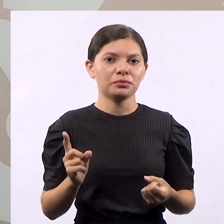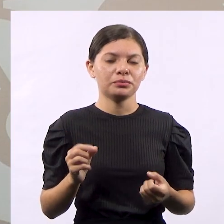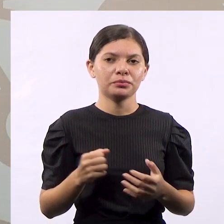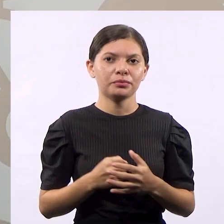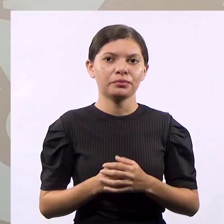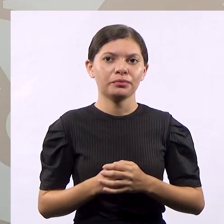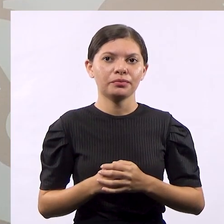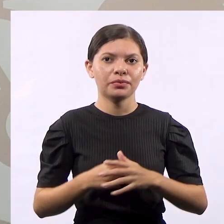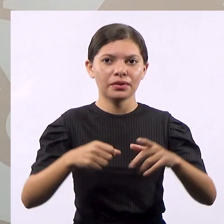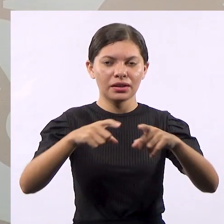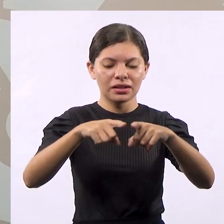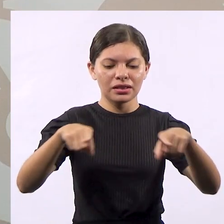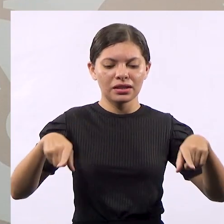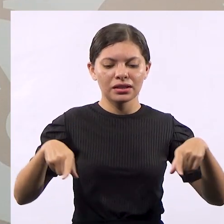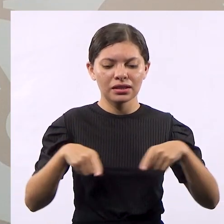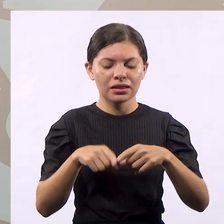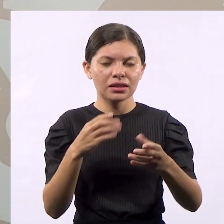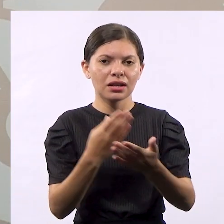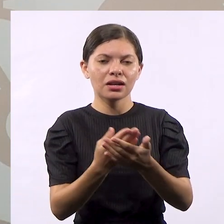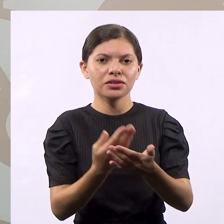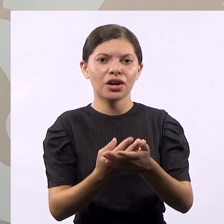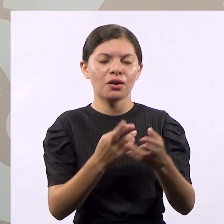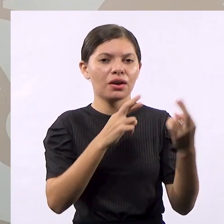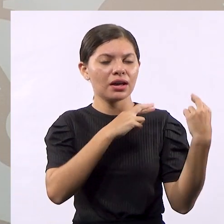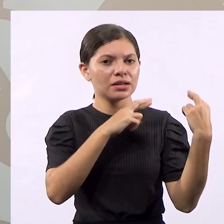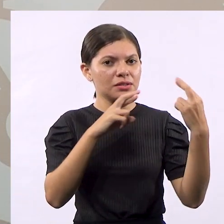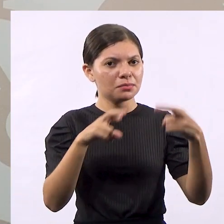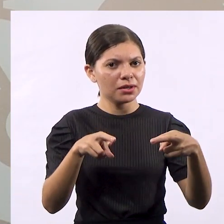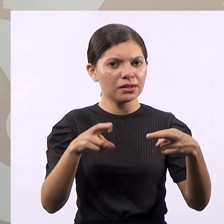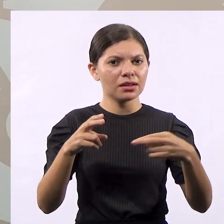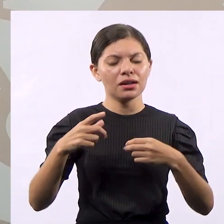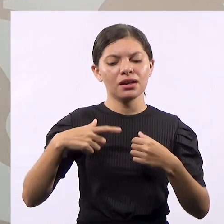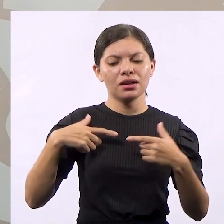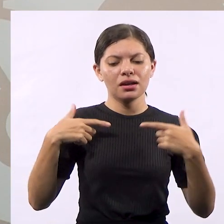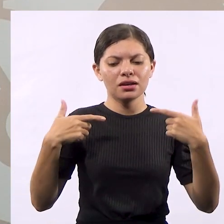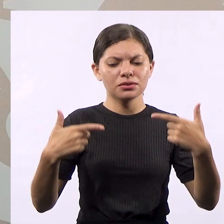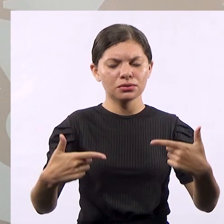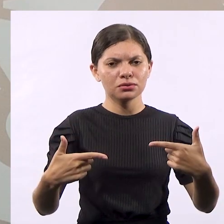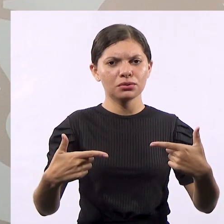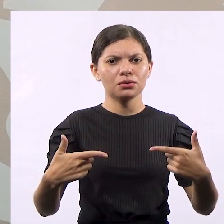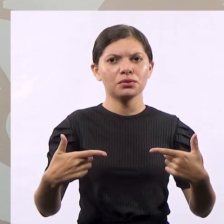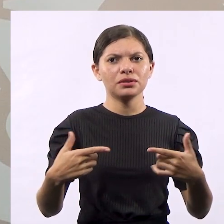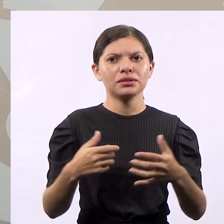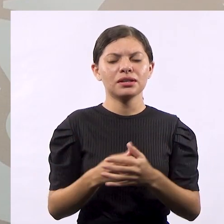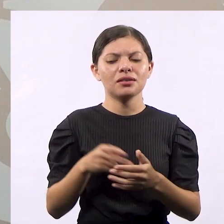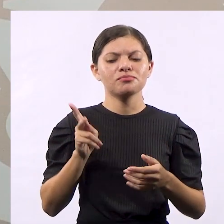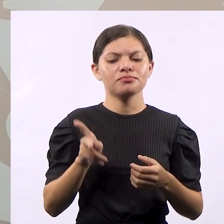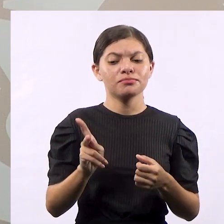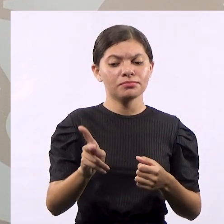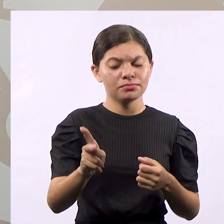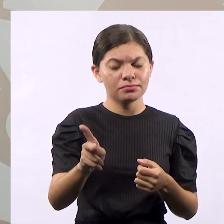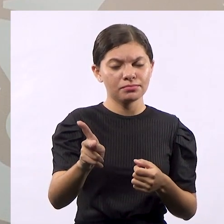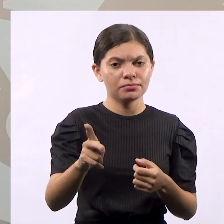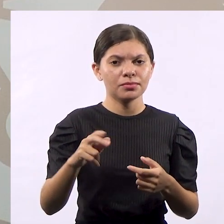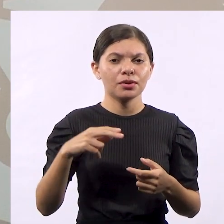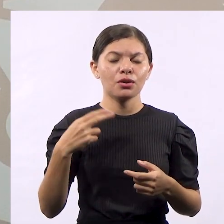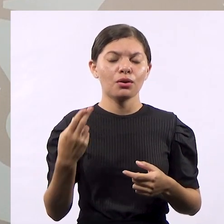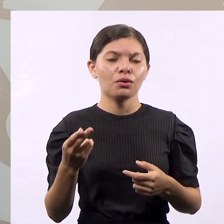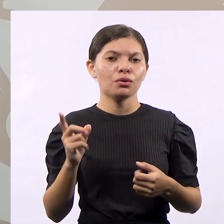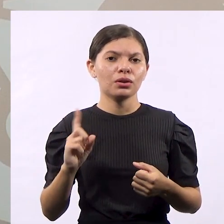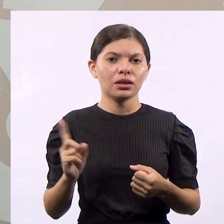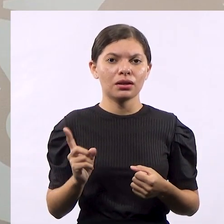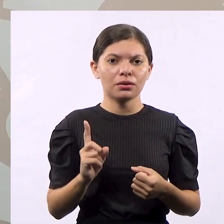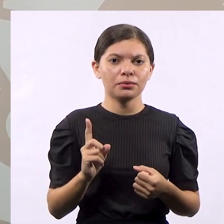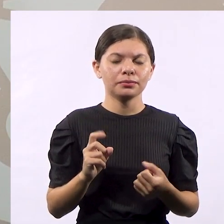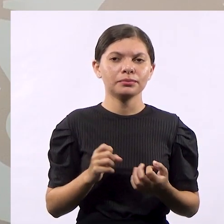respeitam direitos humanos, tanto dentro quanto fora da sala de aula, se essas ações são ações pontuais ou não, né? Se